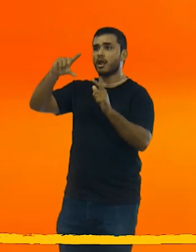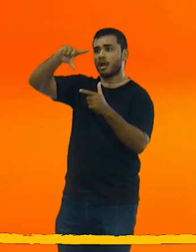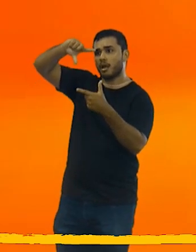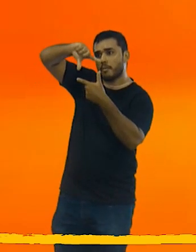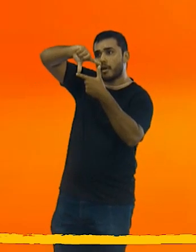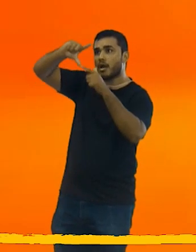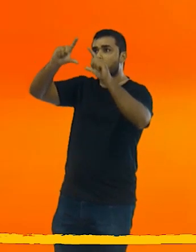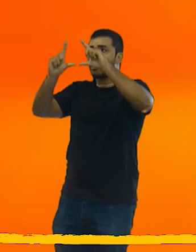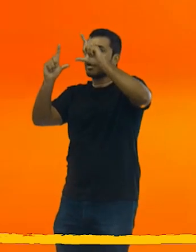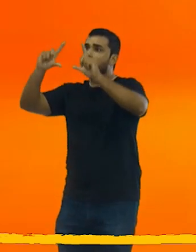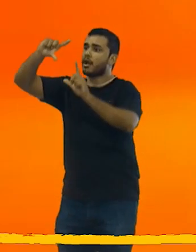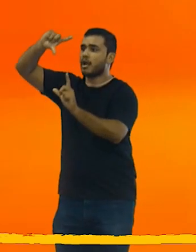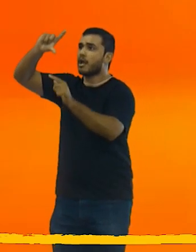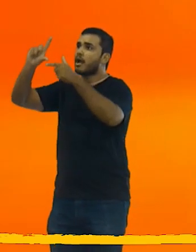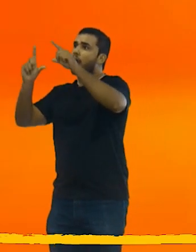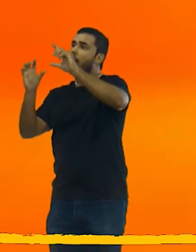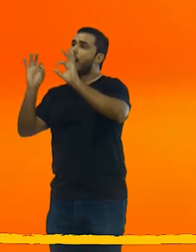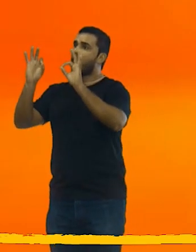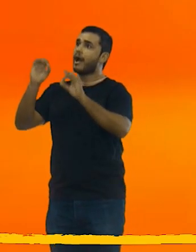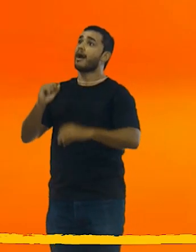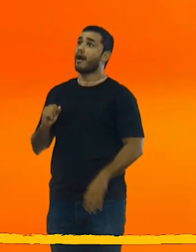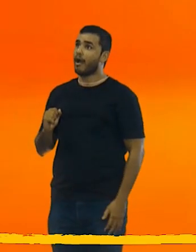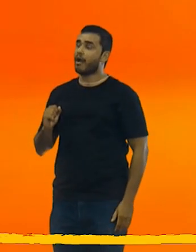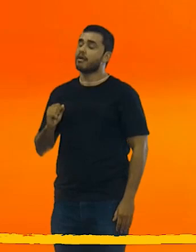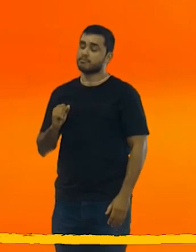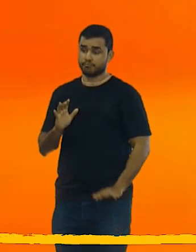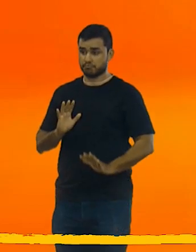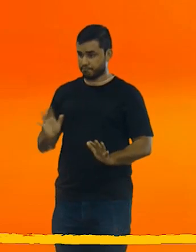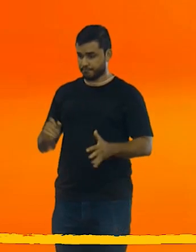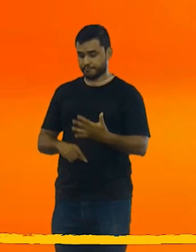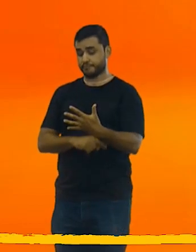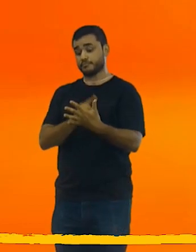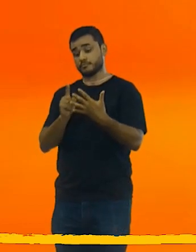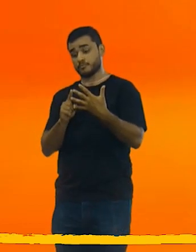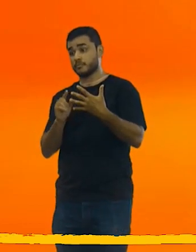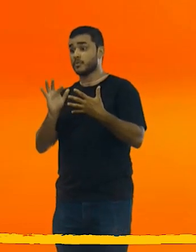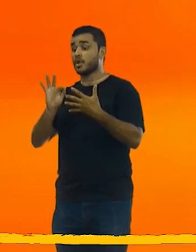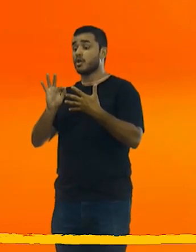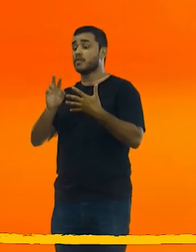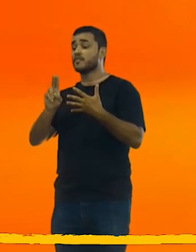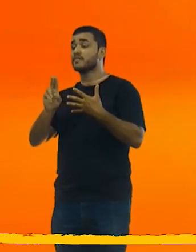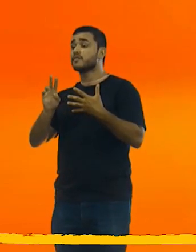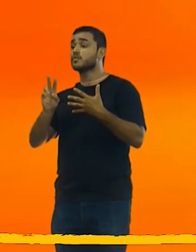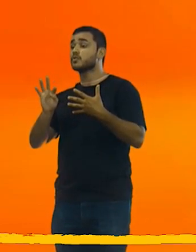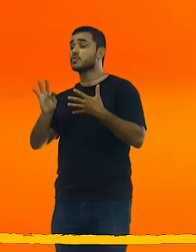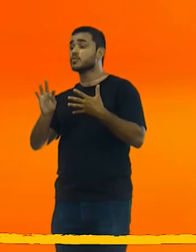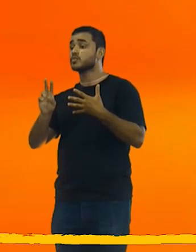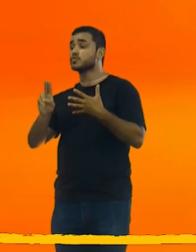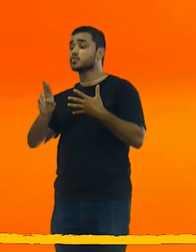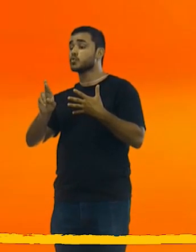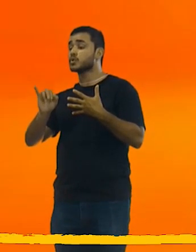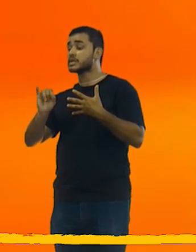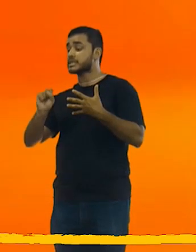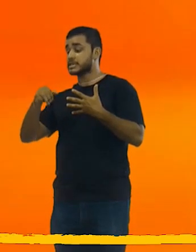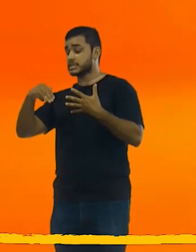para o futurismo. Me dá uma palavra, uma só, que defina o futurismo.